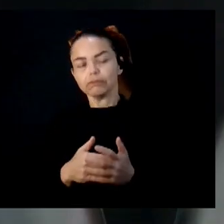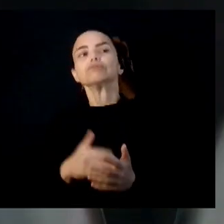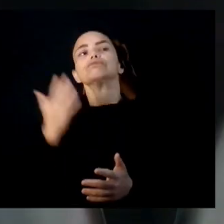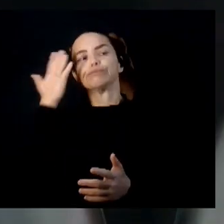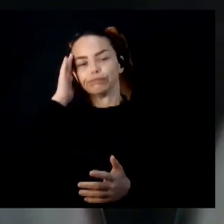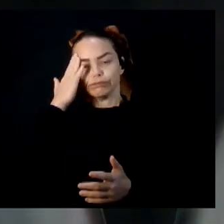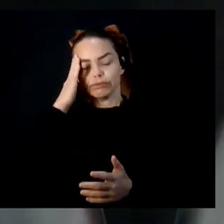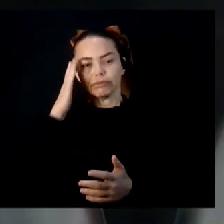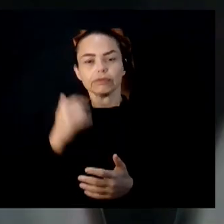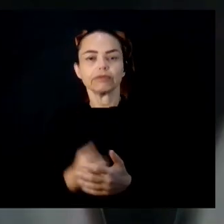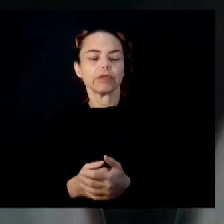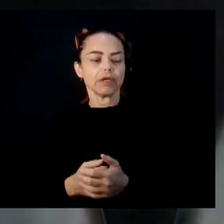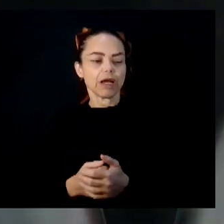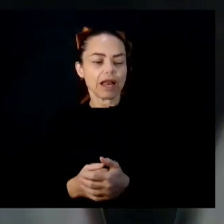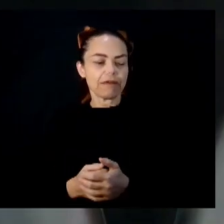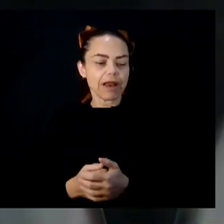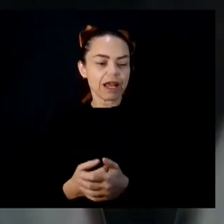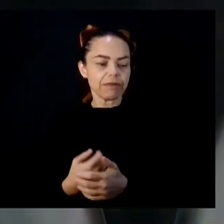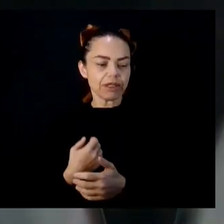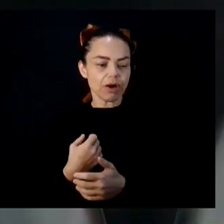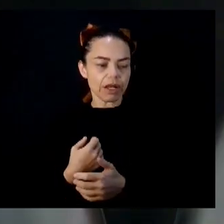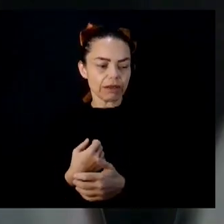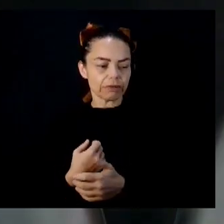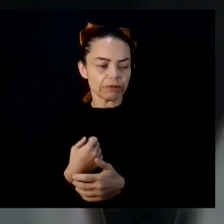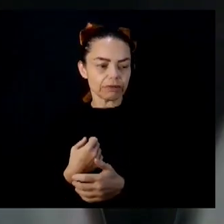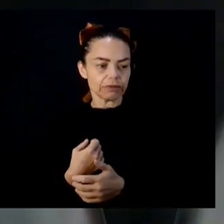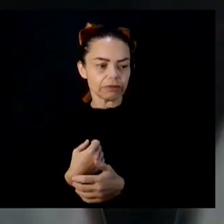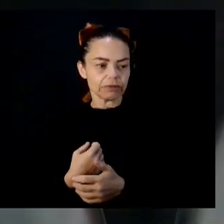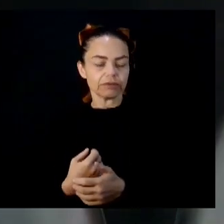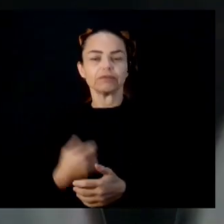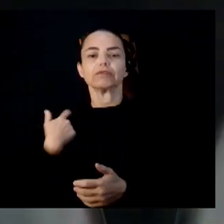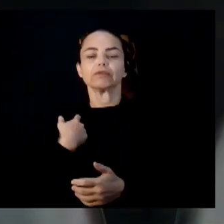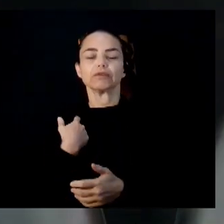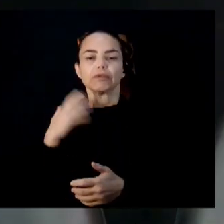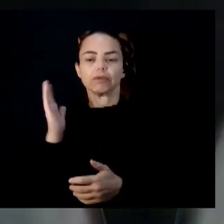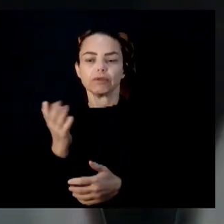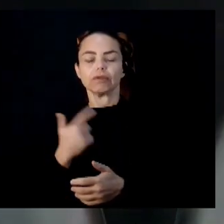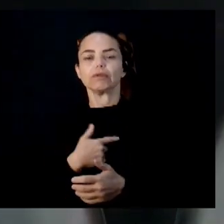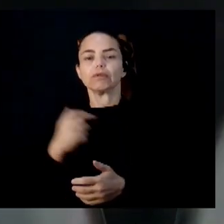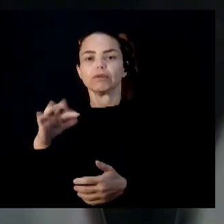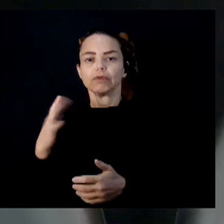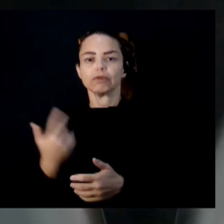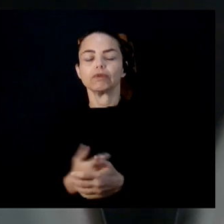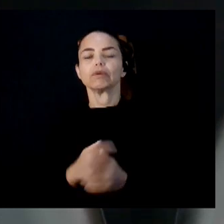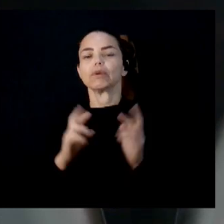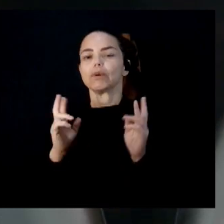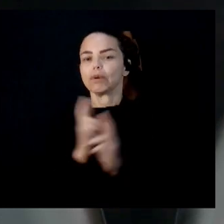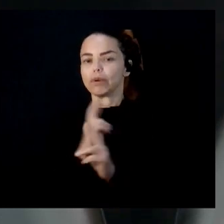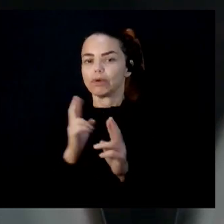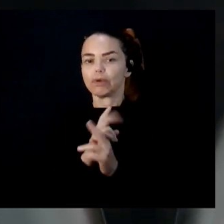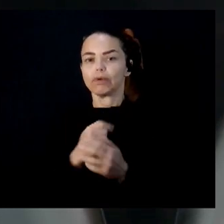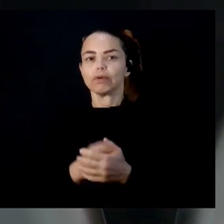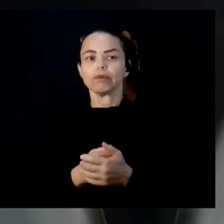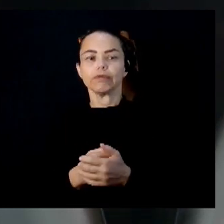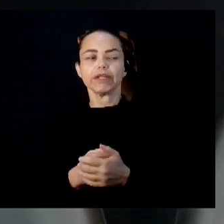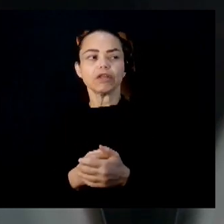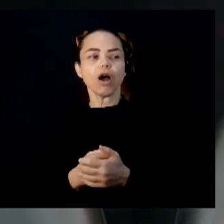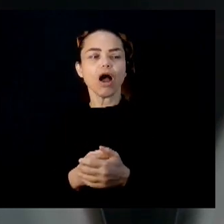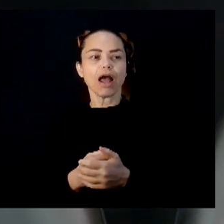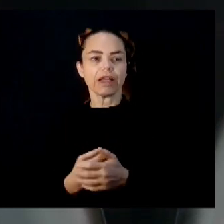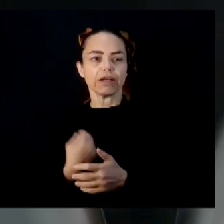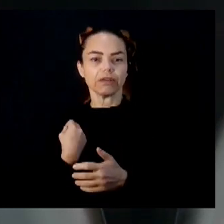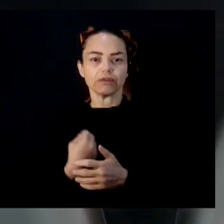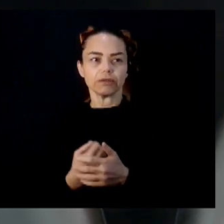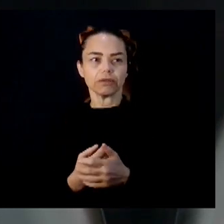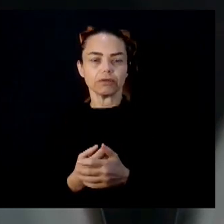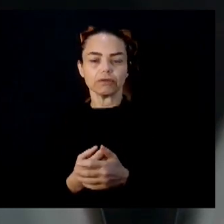cara que ele me fez, ou a cara que ela me fez, já quer dizer, já prediz o que vai acontecer na relação. Nem vou convidá-lo para tal lugar, porque